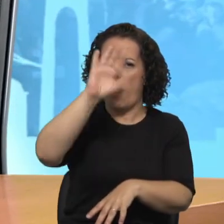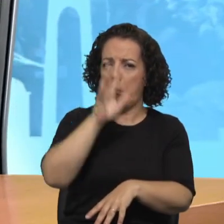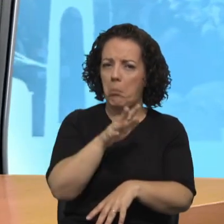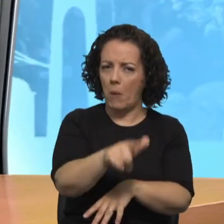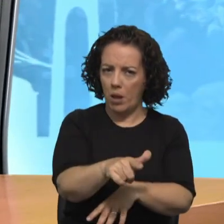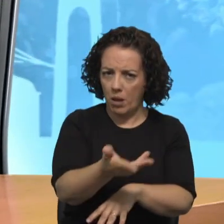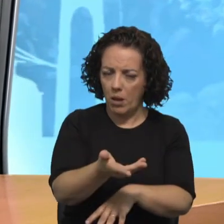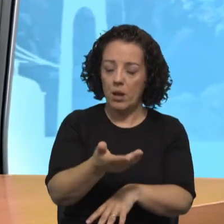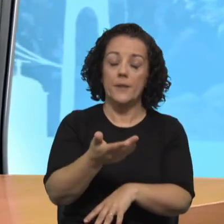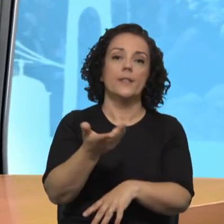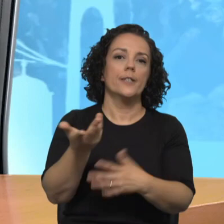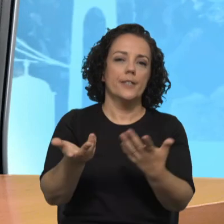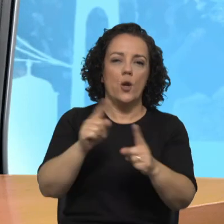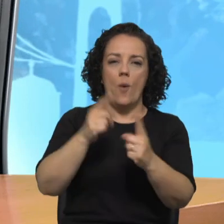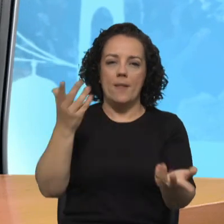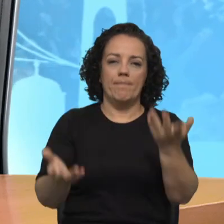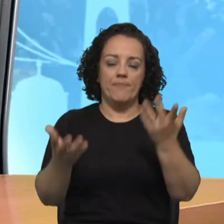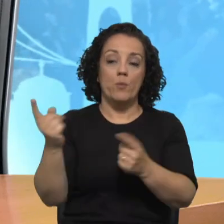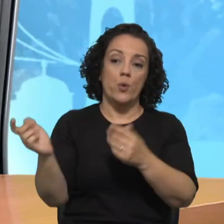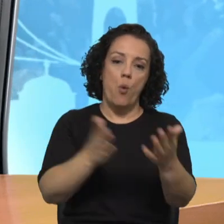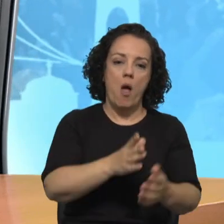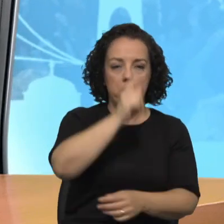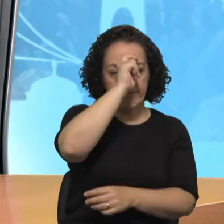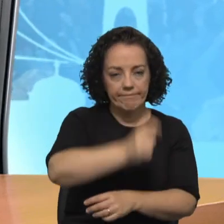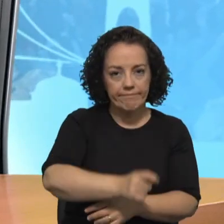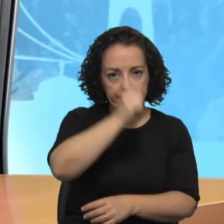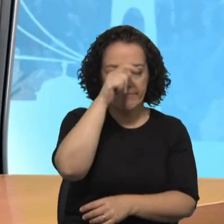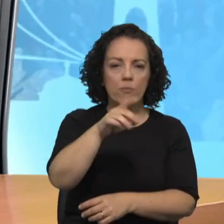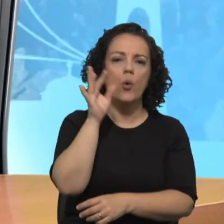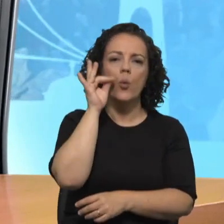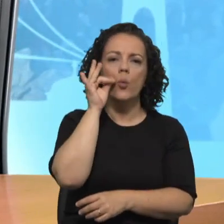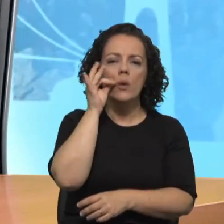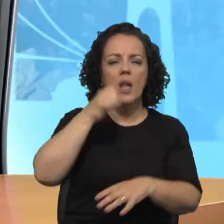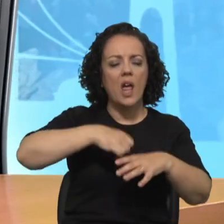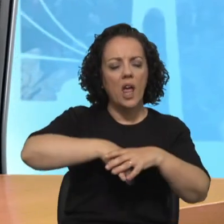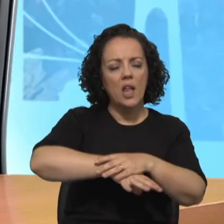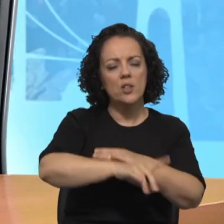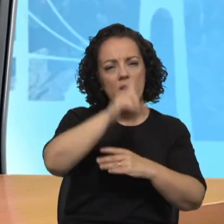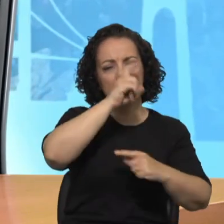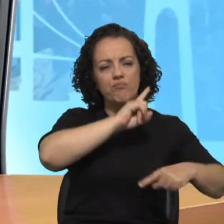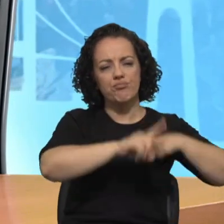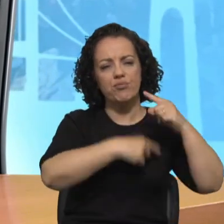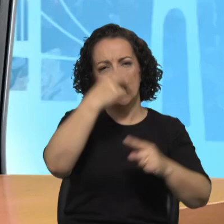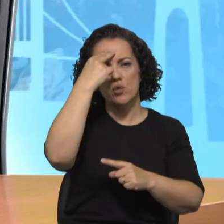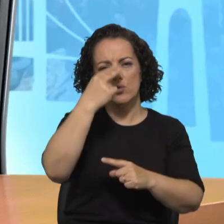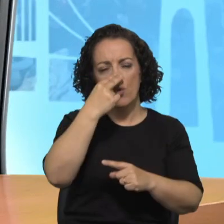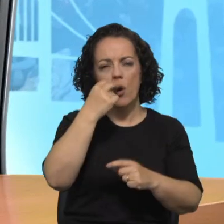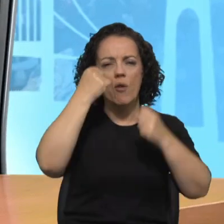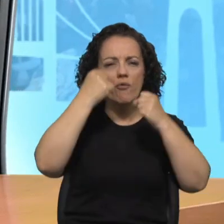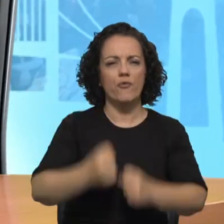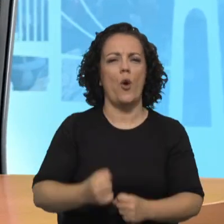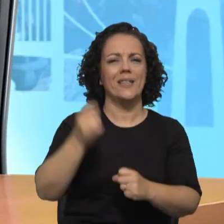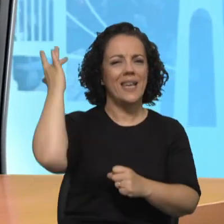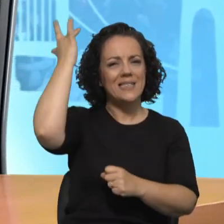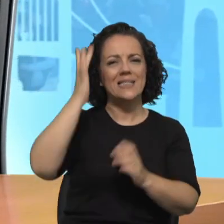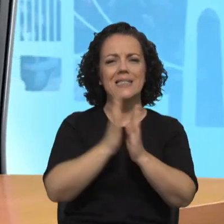lado, portanto, honrar as raízes da Hungria, que tem também estes santos na sua história, que